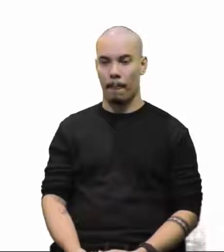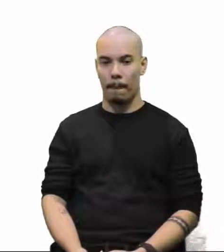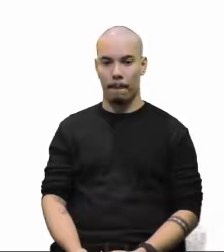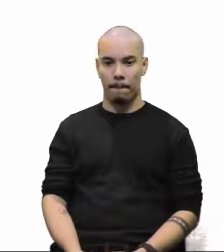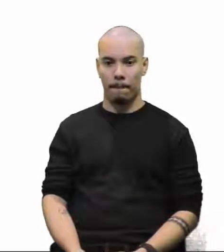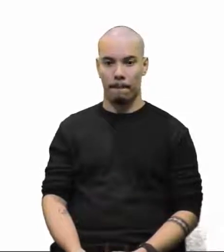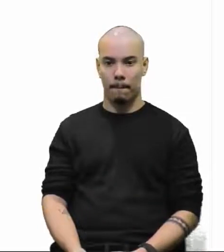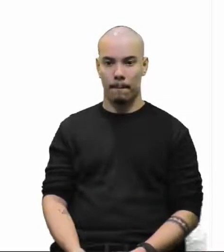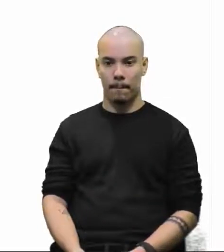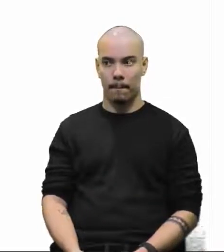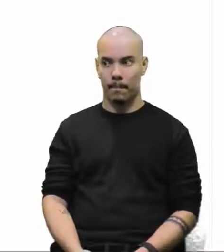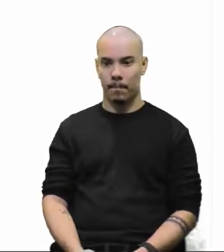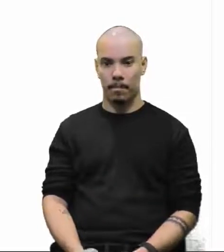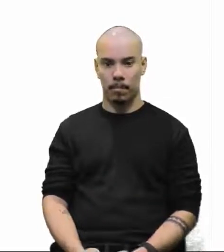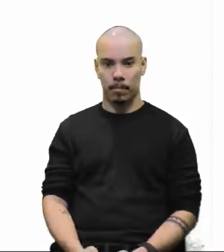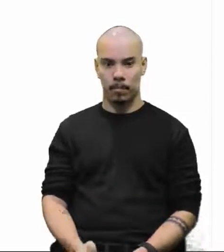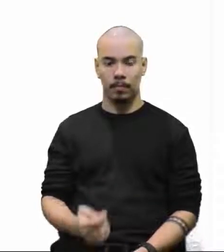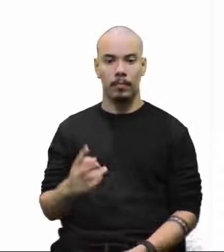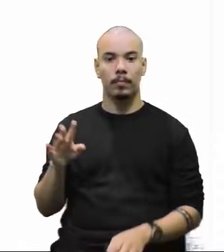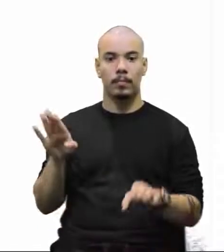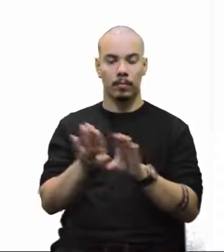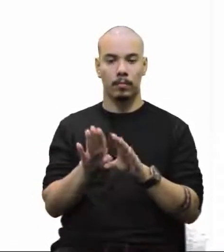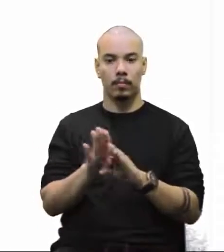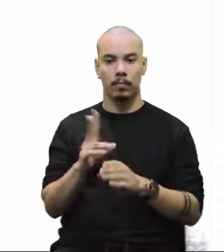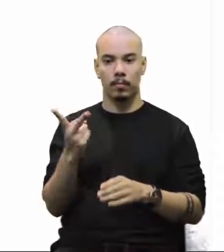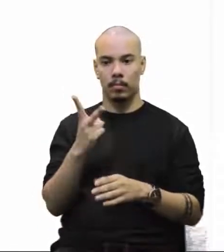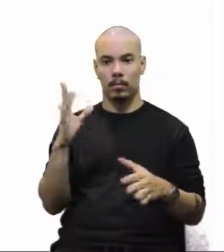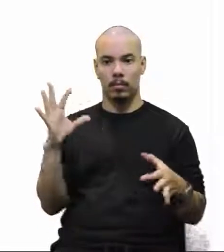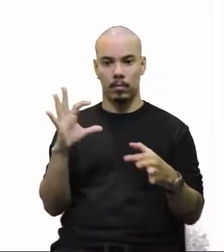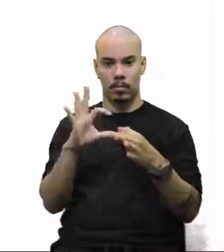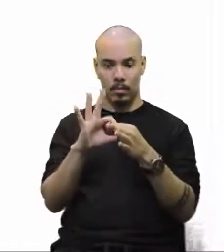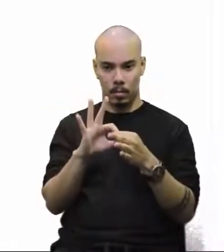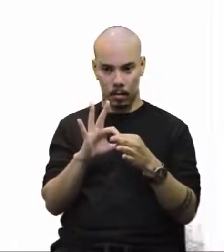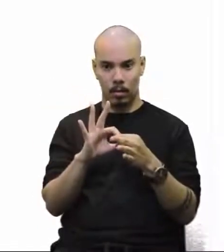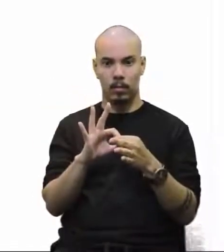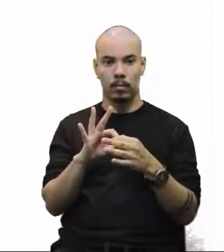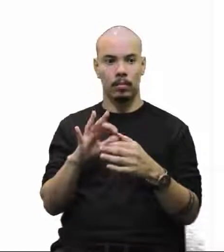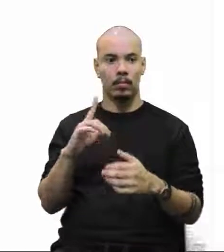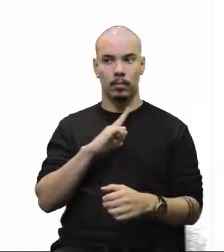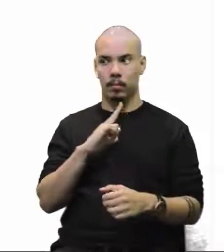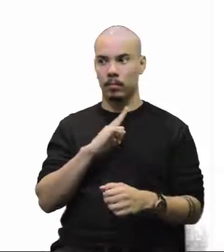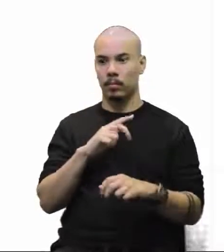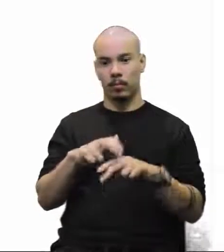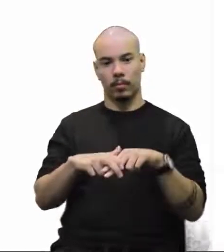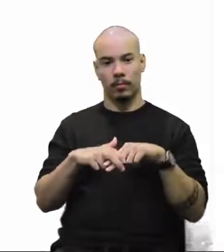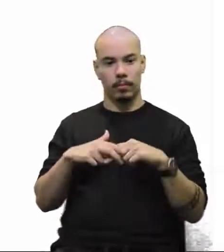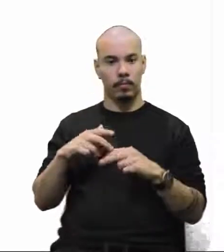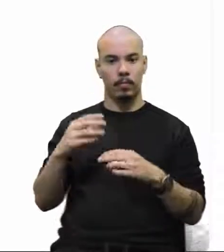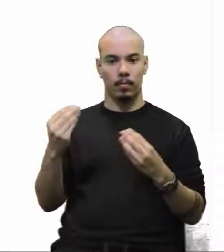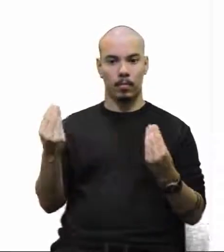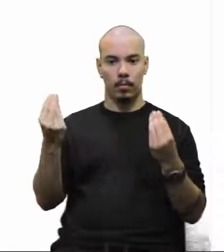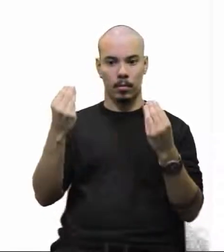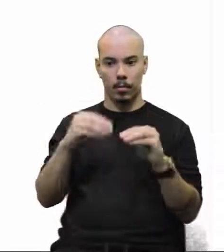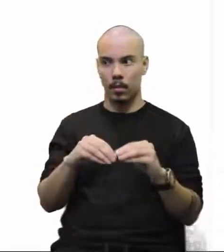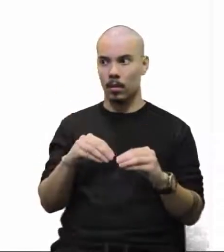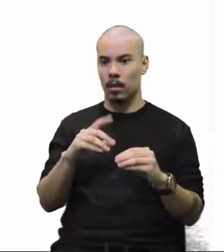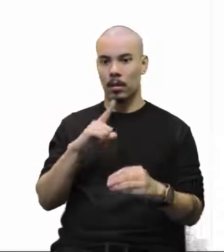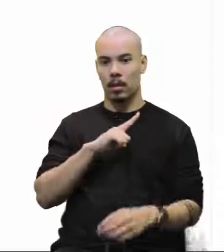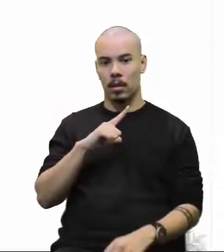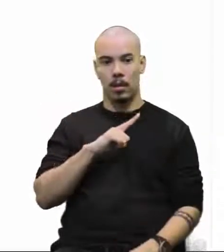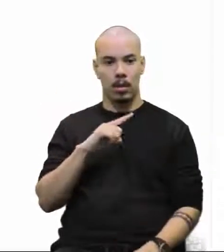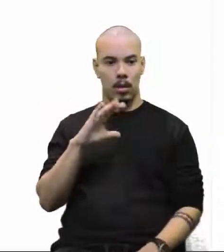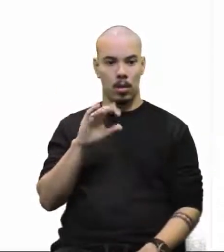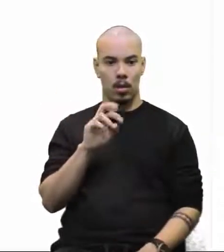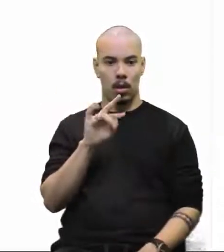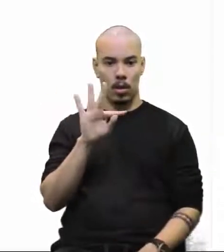aí. Ligando os terminais de um gerador ao eixo do disco, que aí não tem ainda, tem que ligar para passar essa corrente, né?